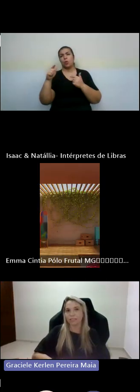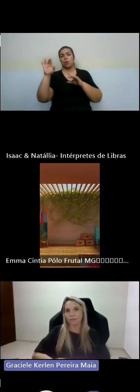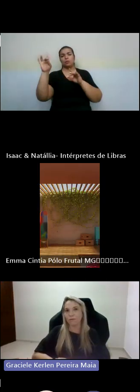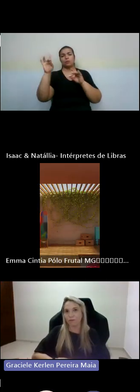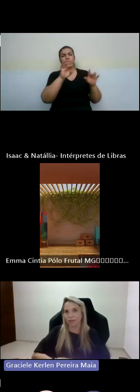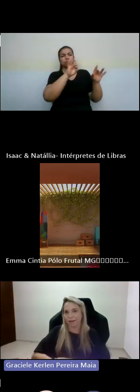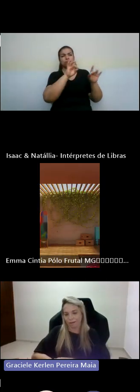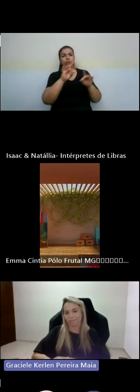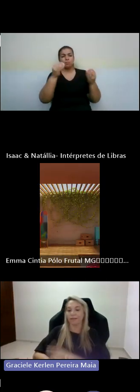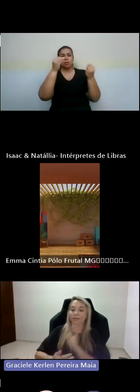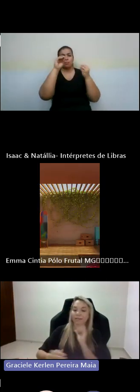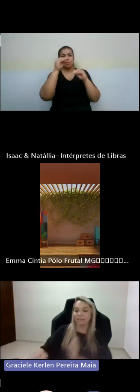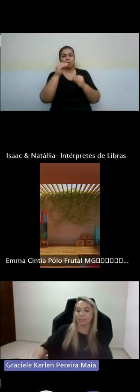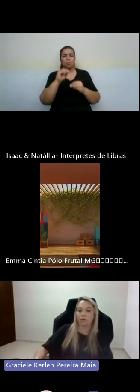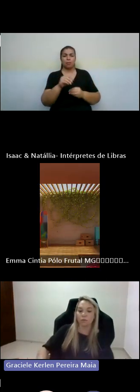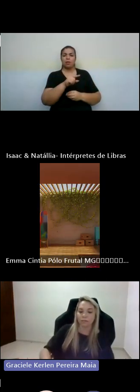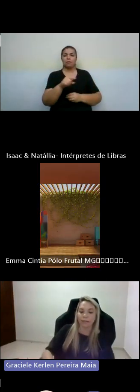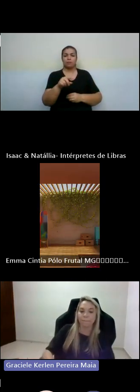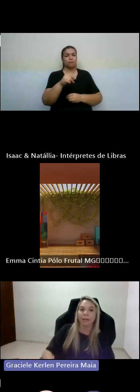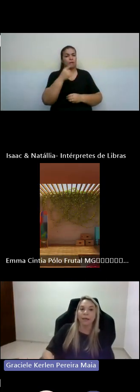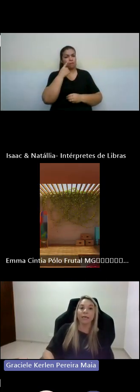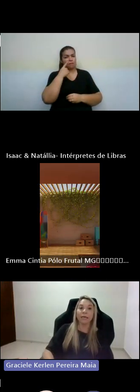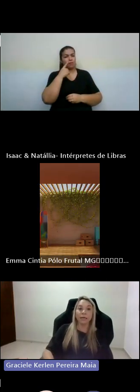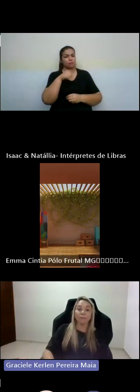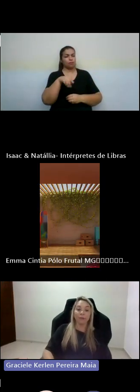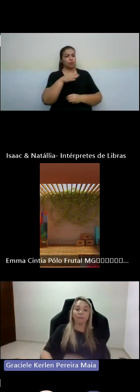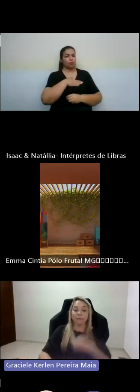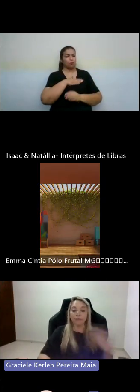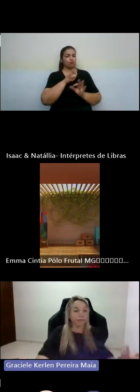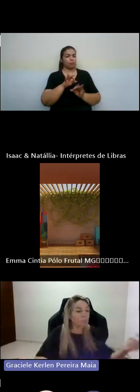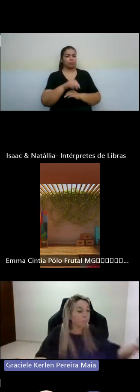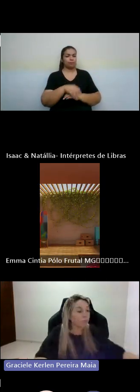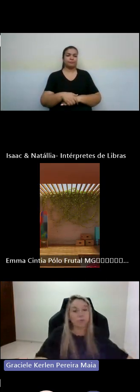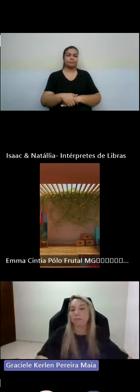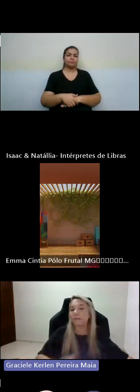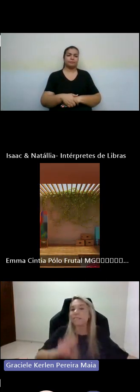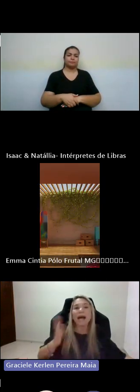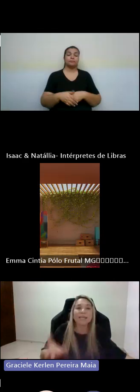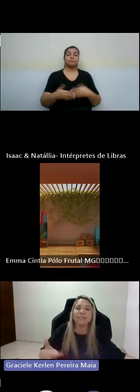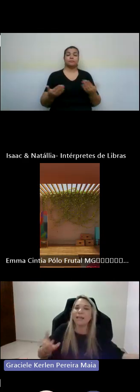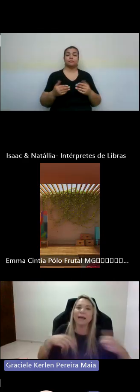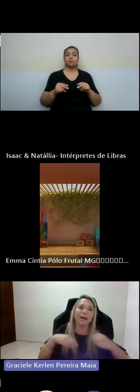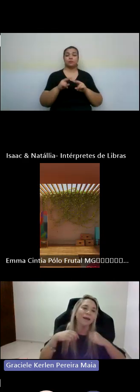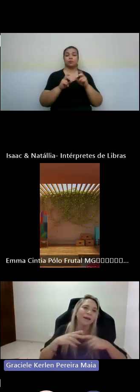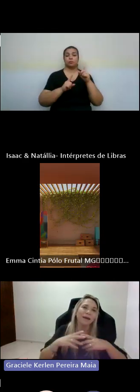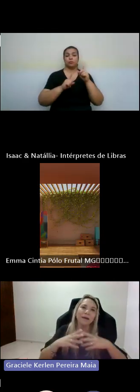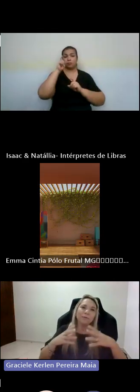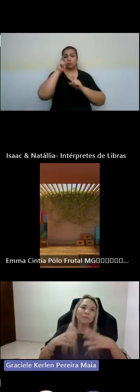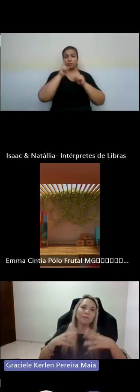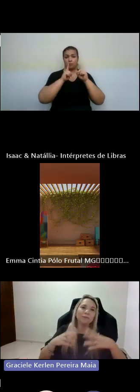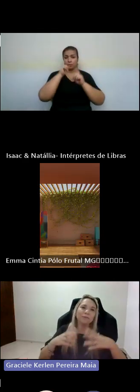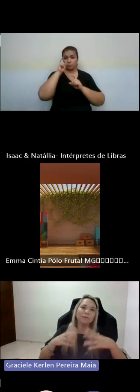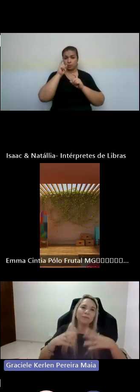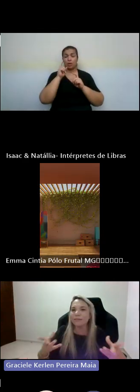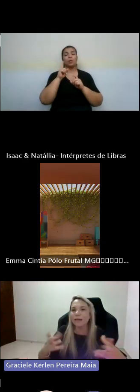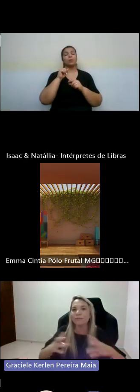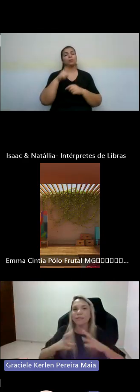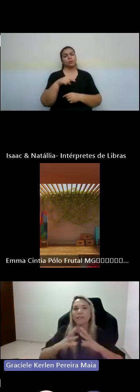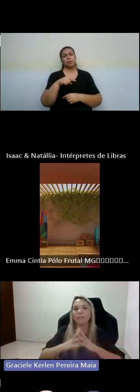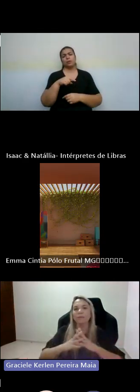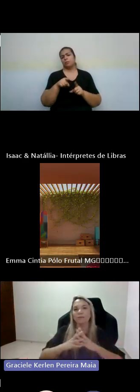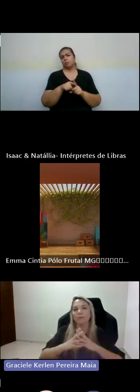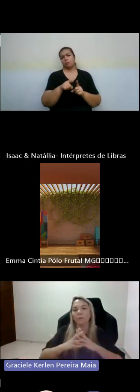Então, vocês vão ver. Tenho certeza que vocês vão gostar. E entrando nas expressões faciais, que é muito